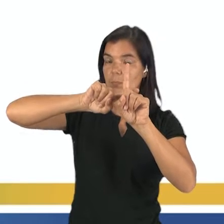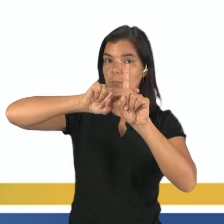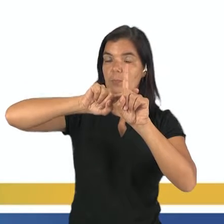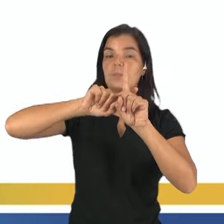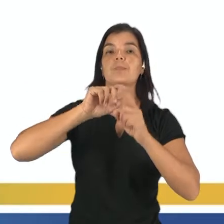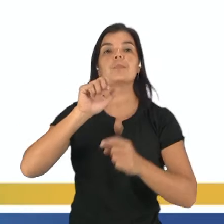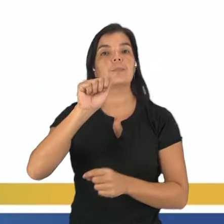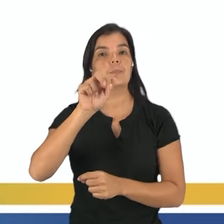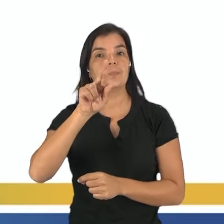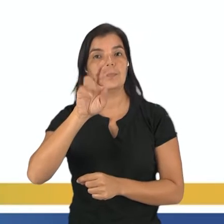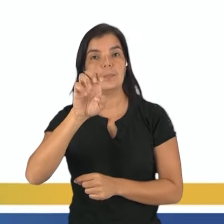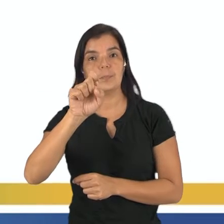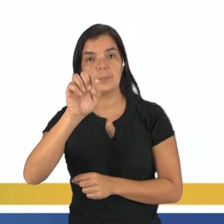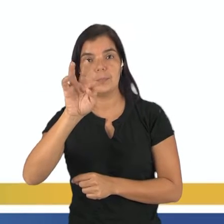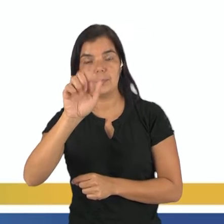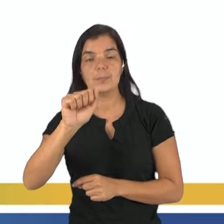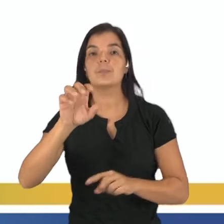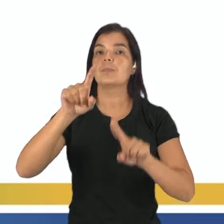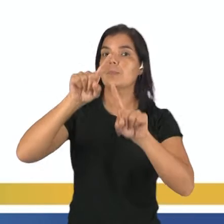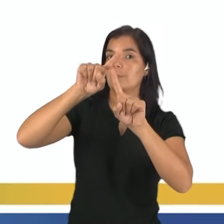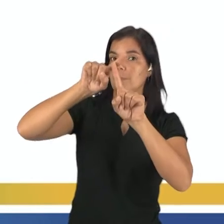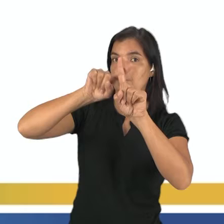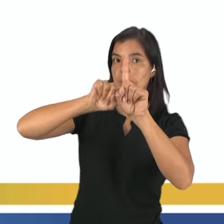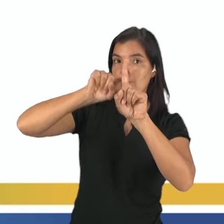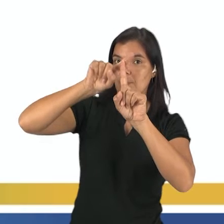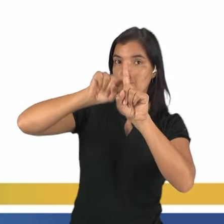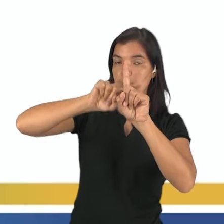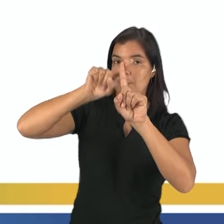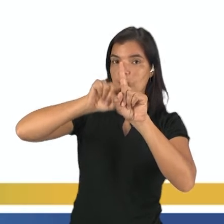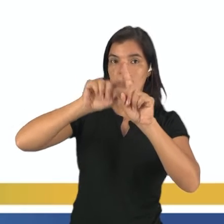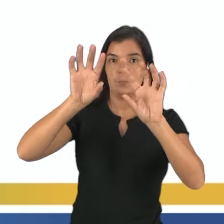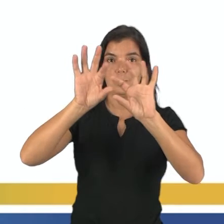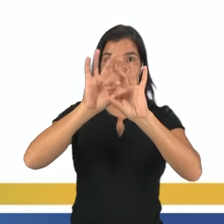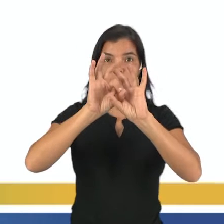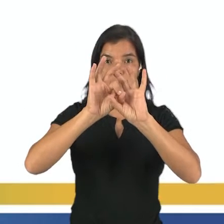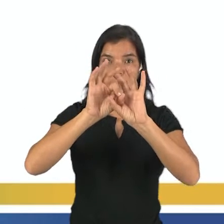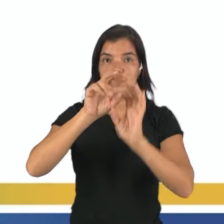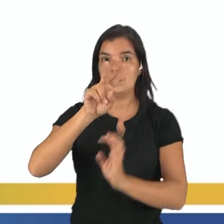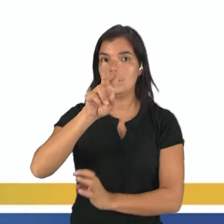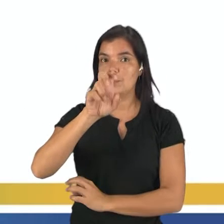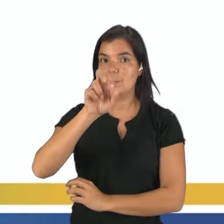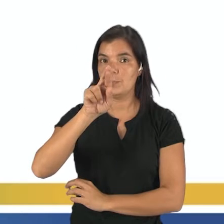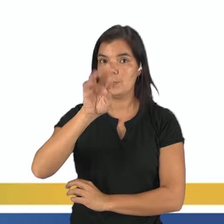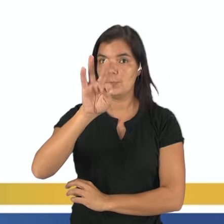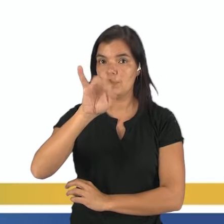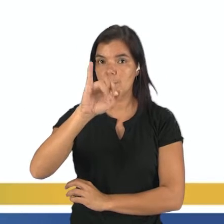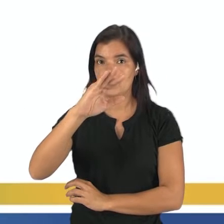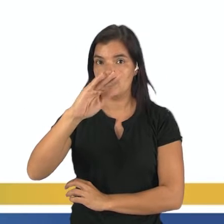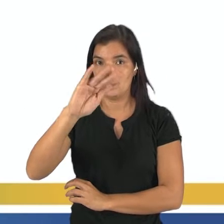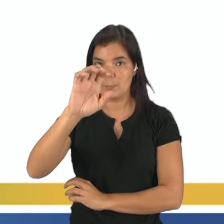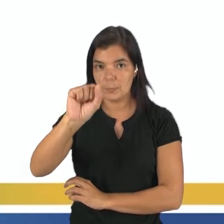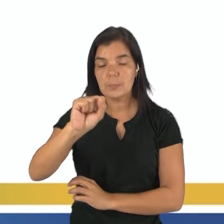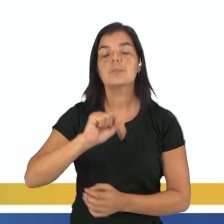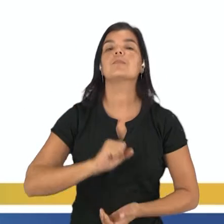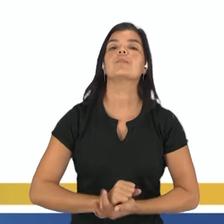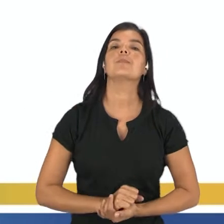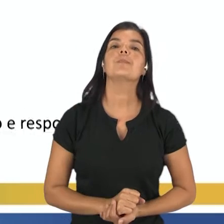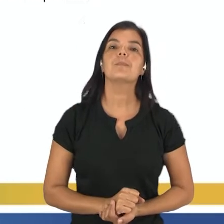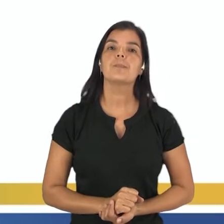arestas, ok? E o encontro das arestas, nós chamamos de vértices, ok? Muito